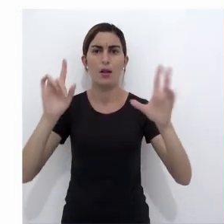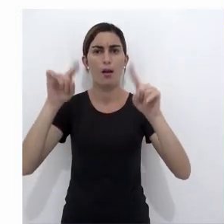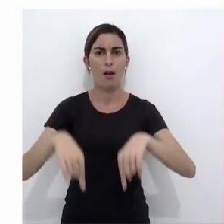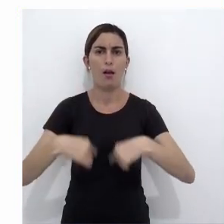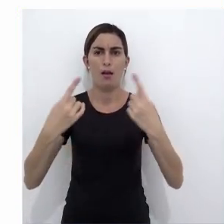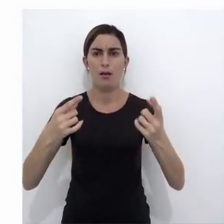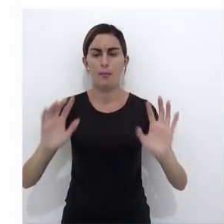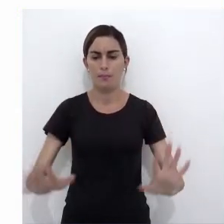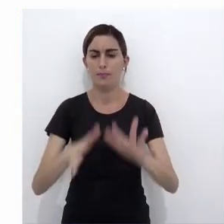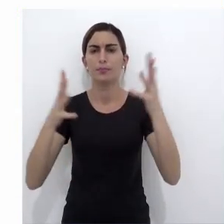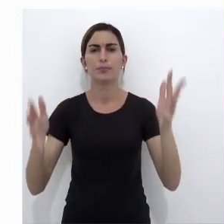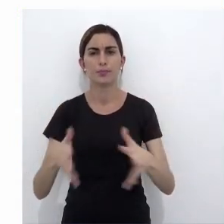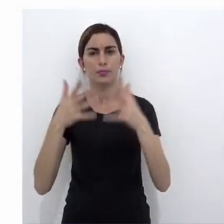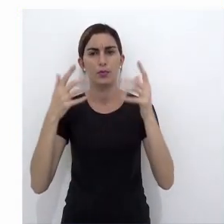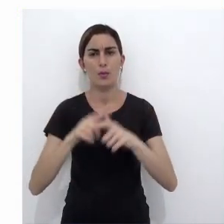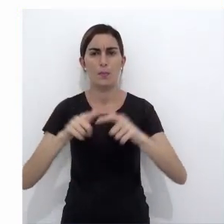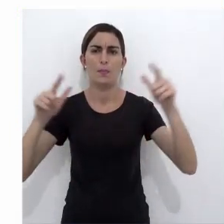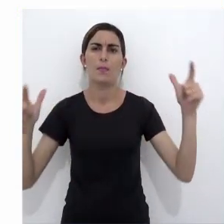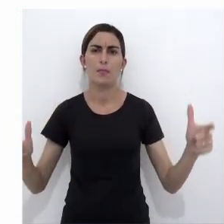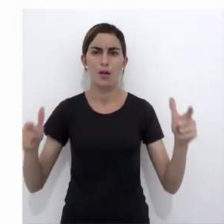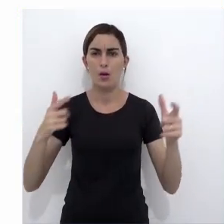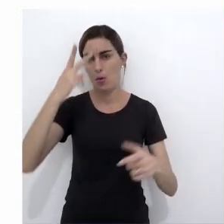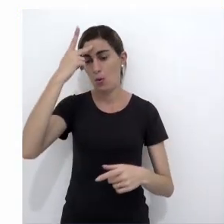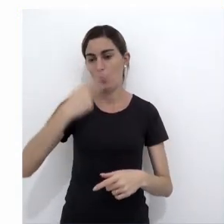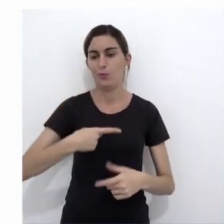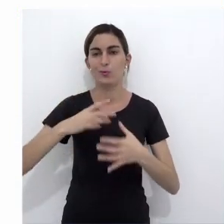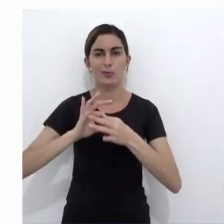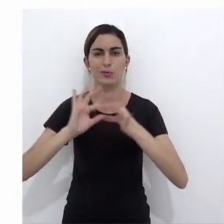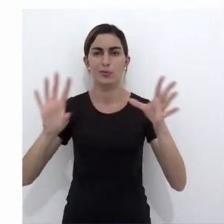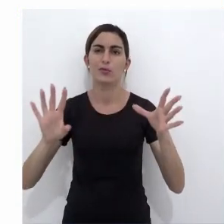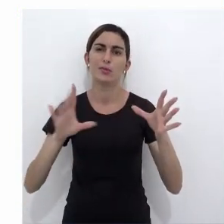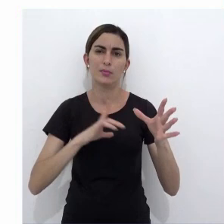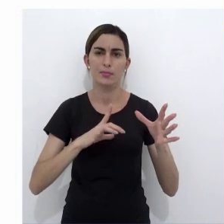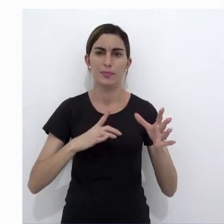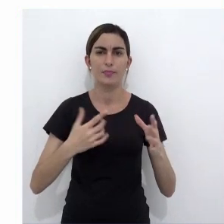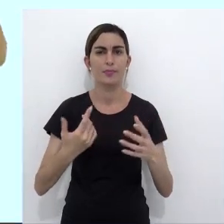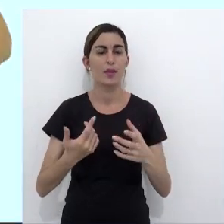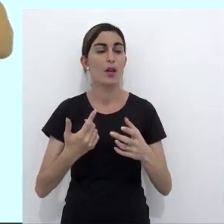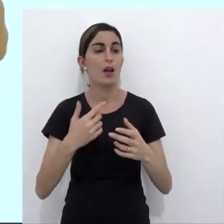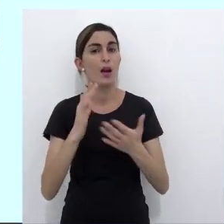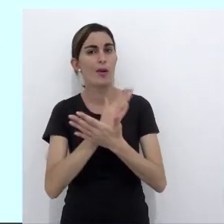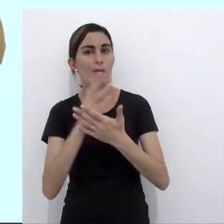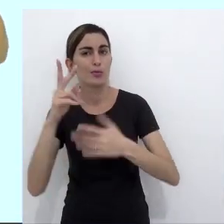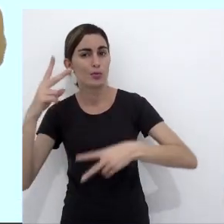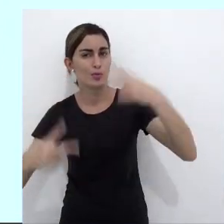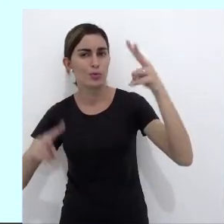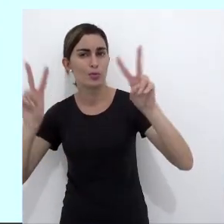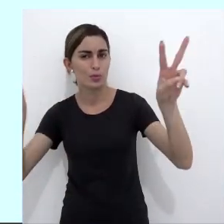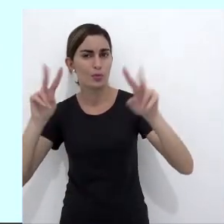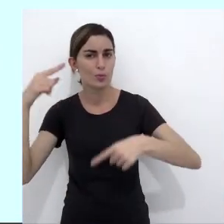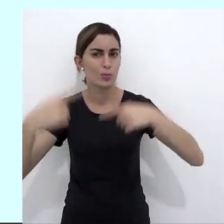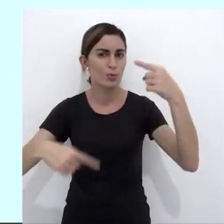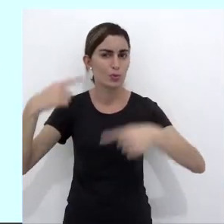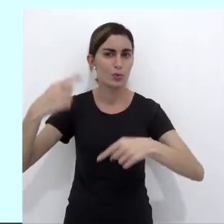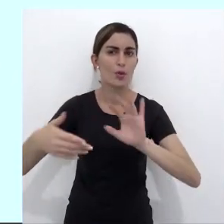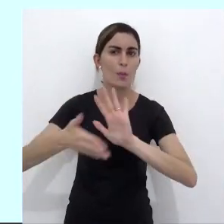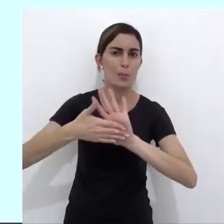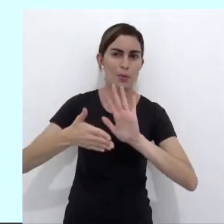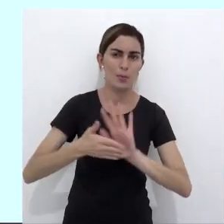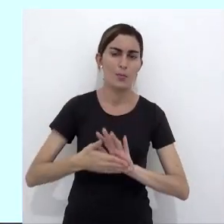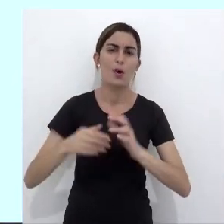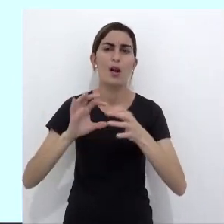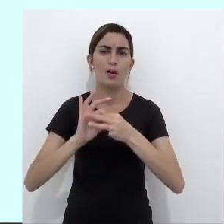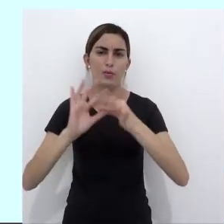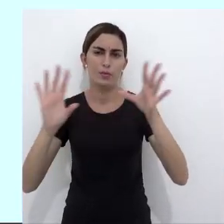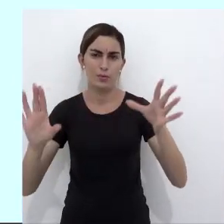era propor uma maior autonomia provincial. Mas para alguns políticos do segundo reinado, propor essa